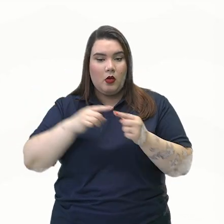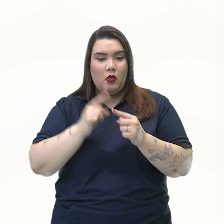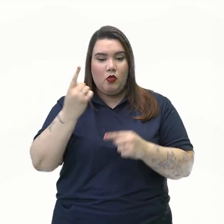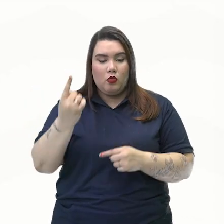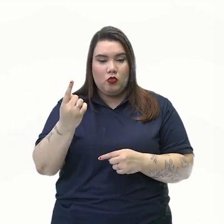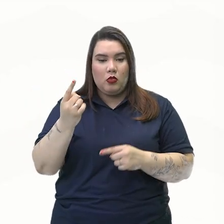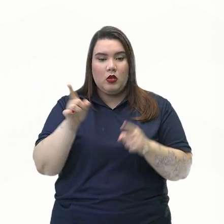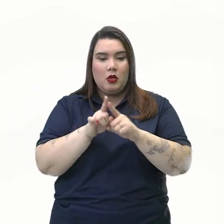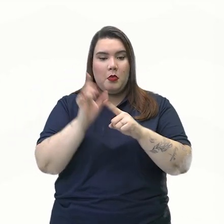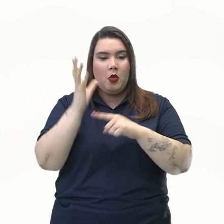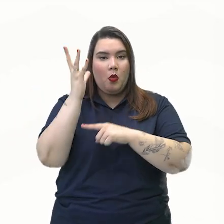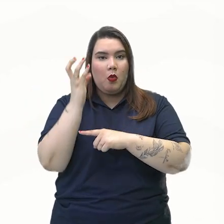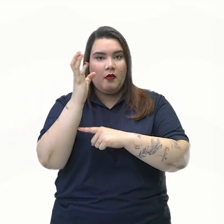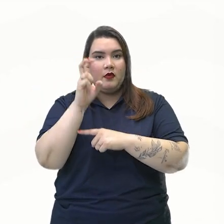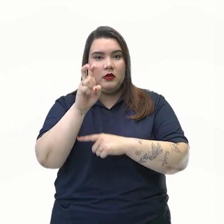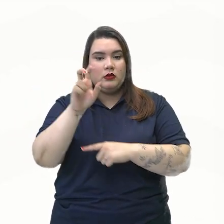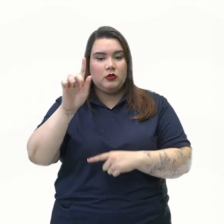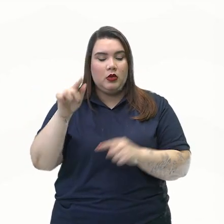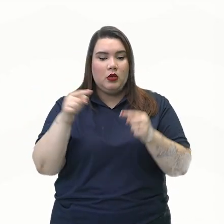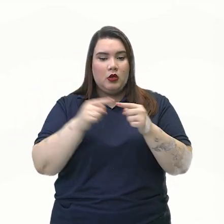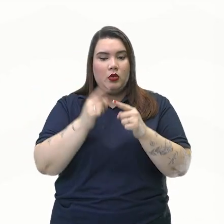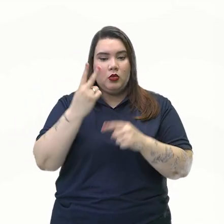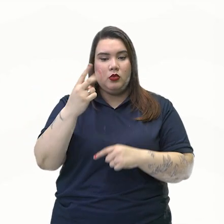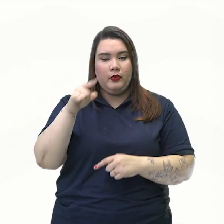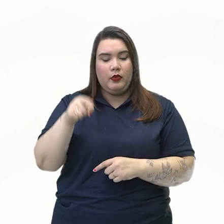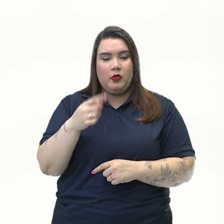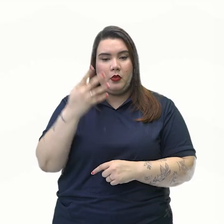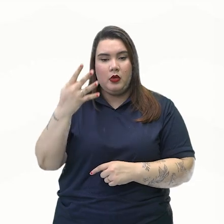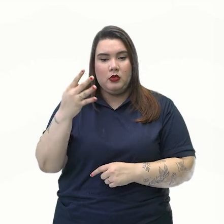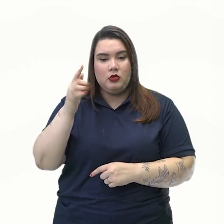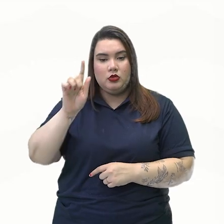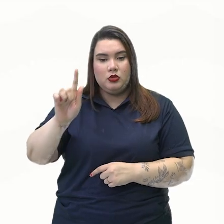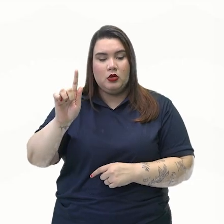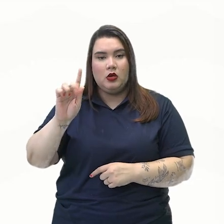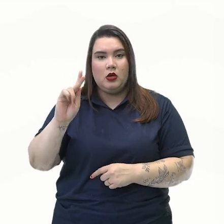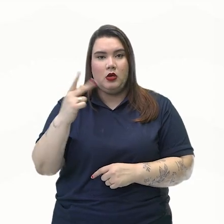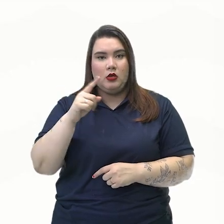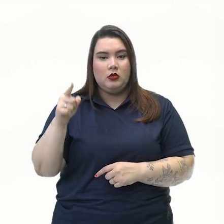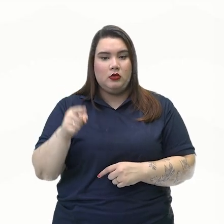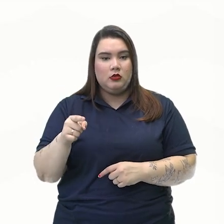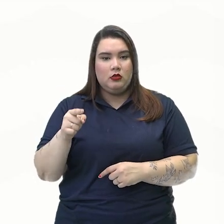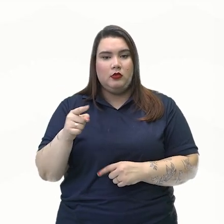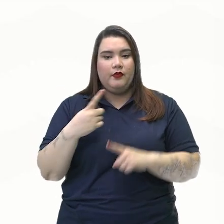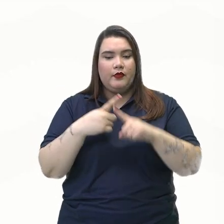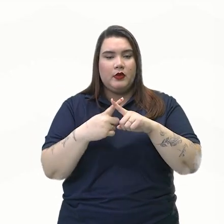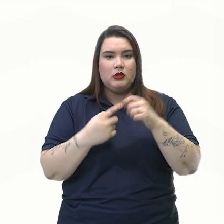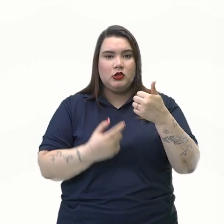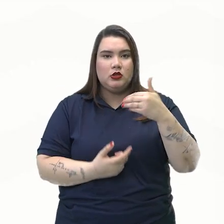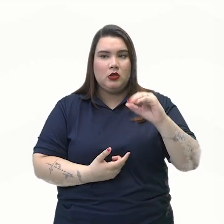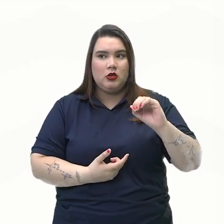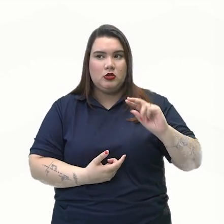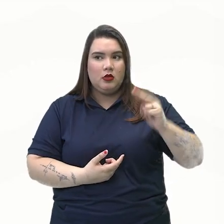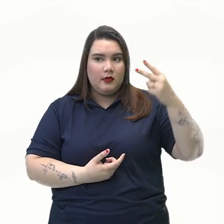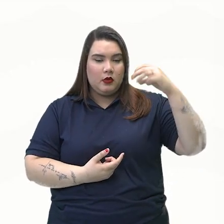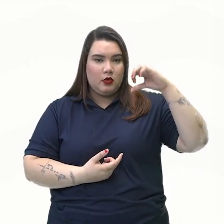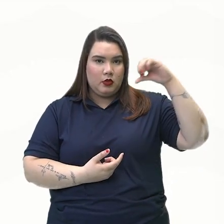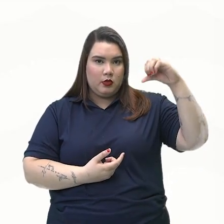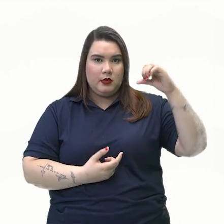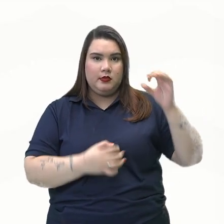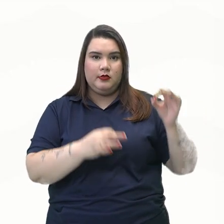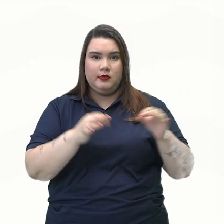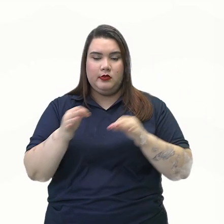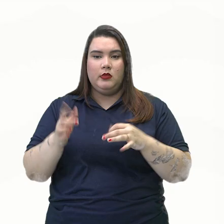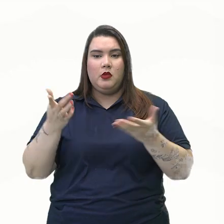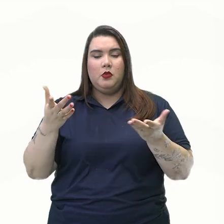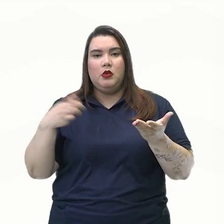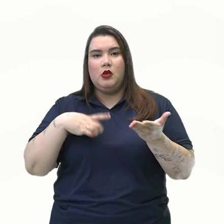2,4 GHz, né? 2,4 vezes 10 elevado a nona hertz. Então, aí está alguns